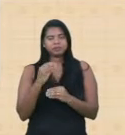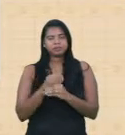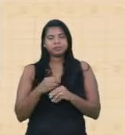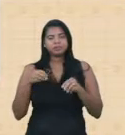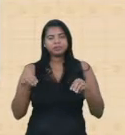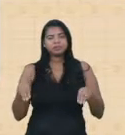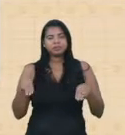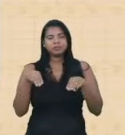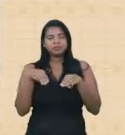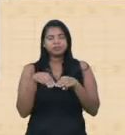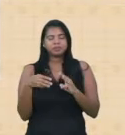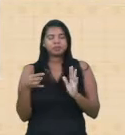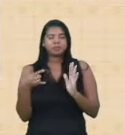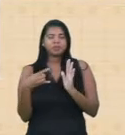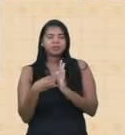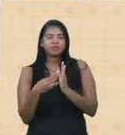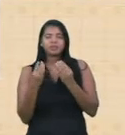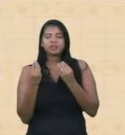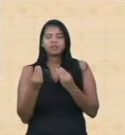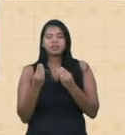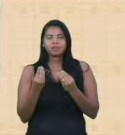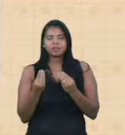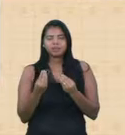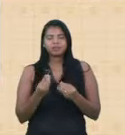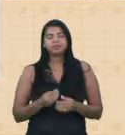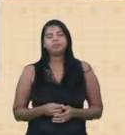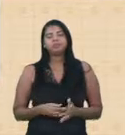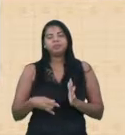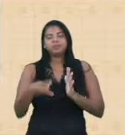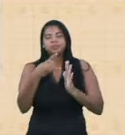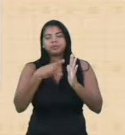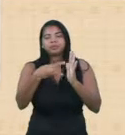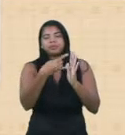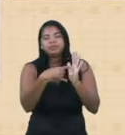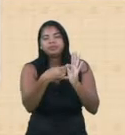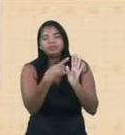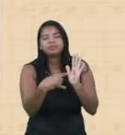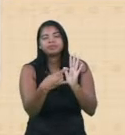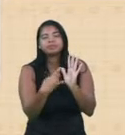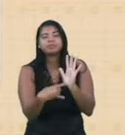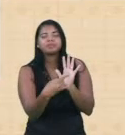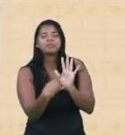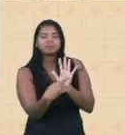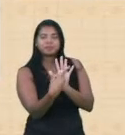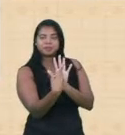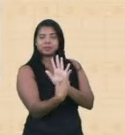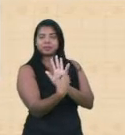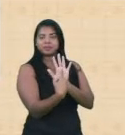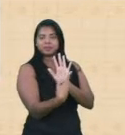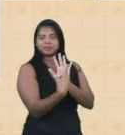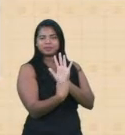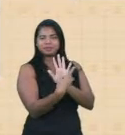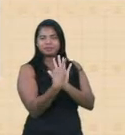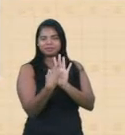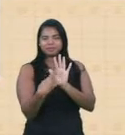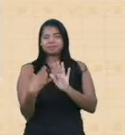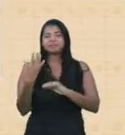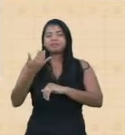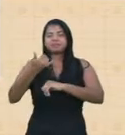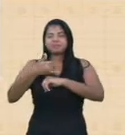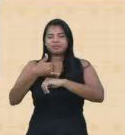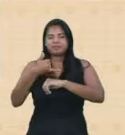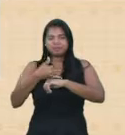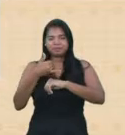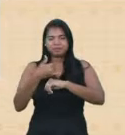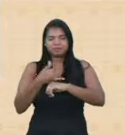Como? Você pode fazer isso esfregando um ímã sobre o ferro ou passando uma